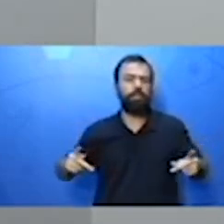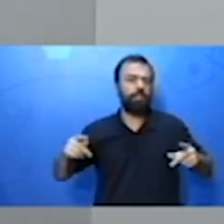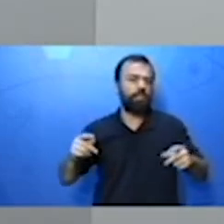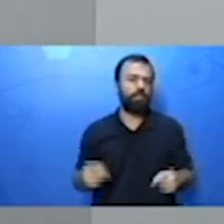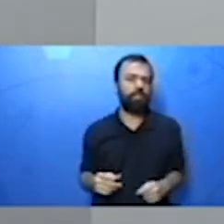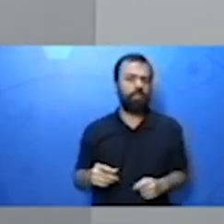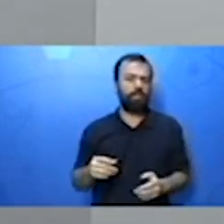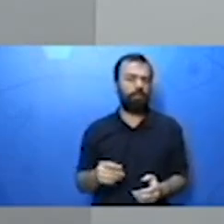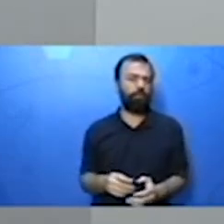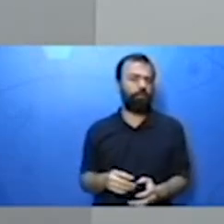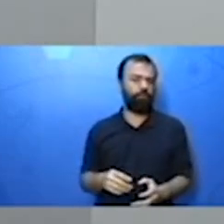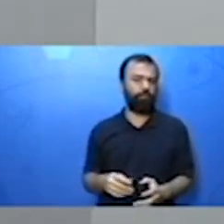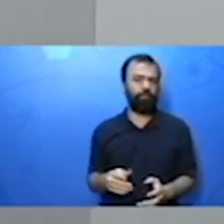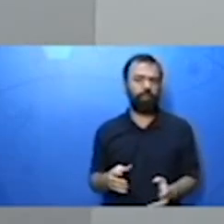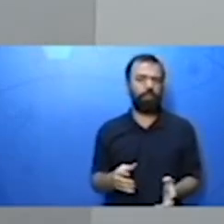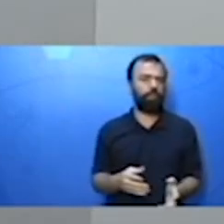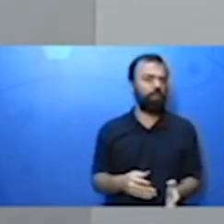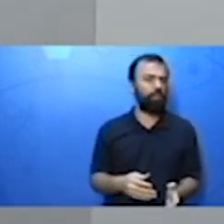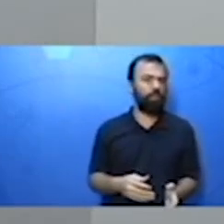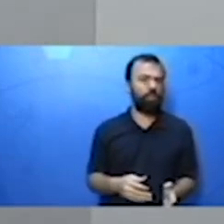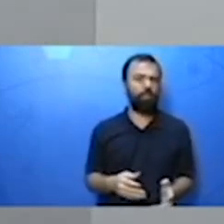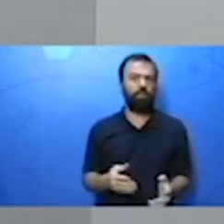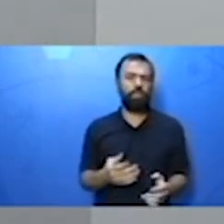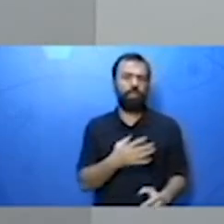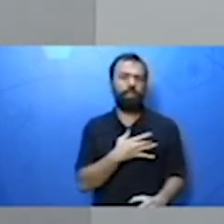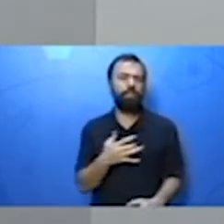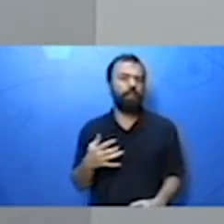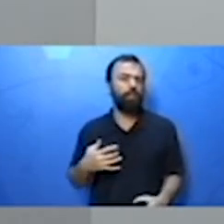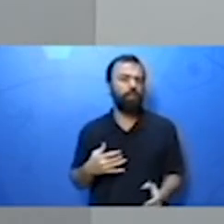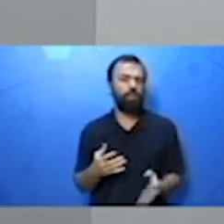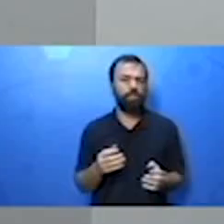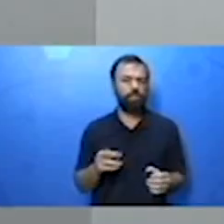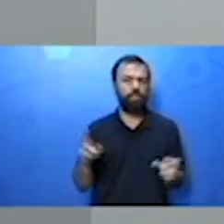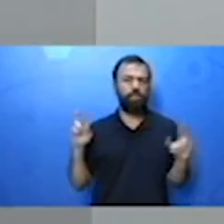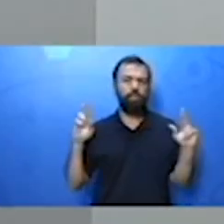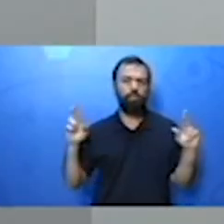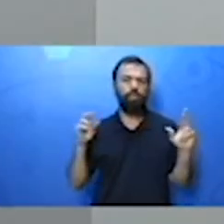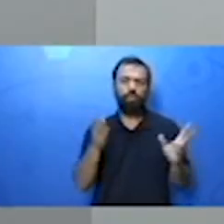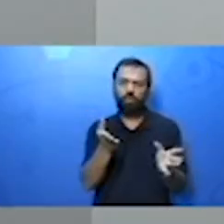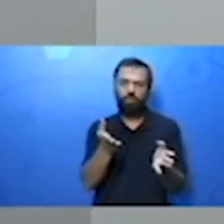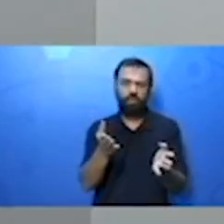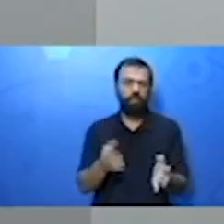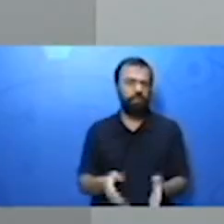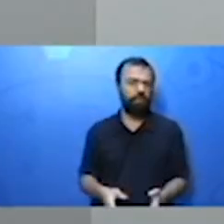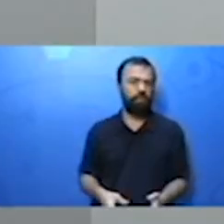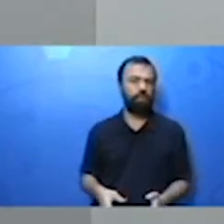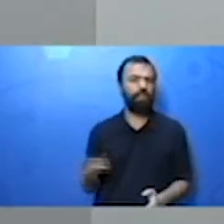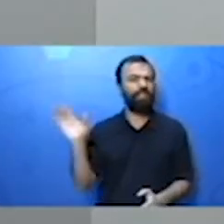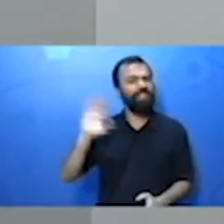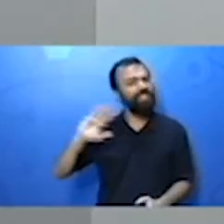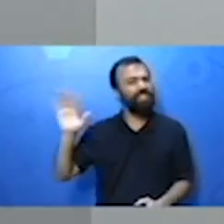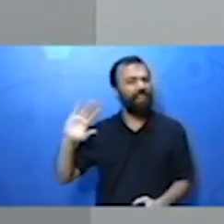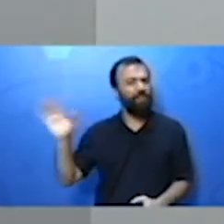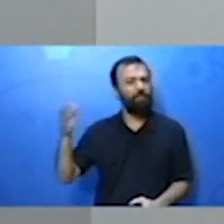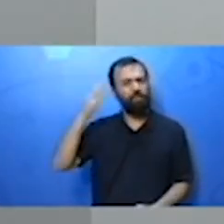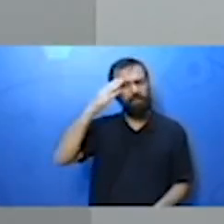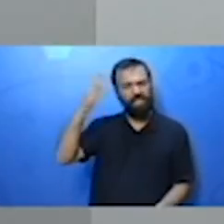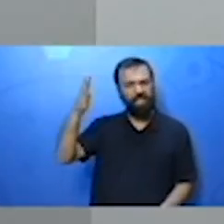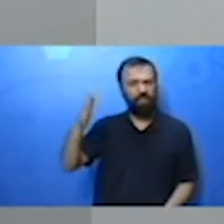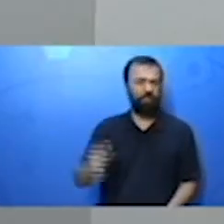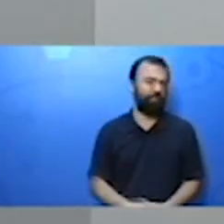uma semana enriquecidamente de saúde para todos. Até a próxima aula.